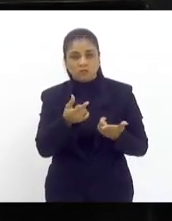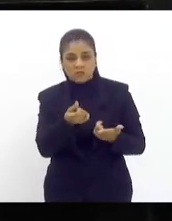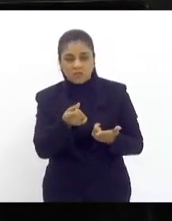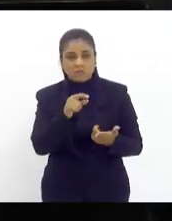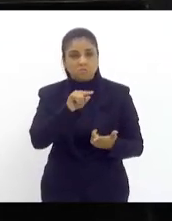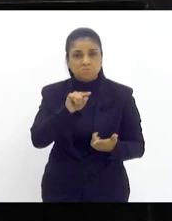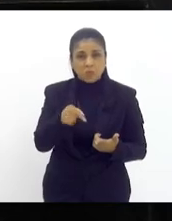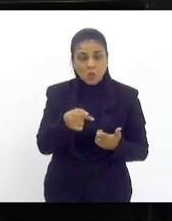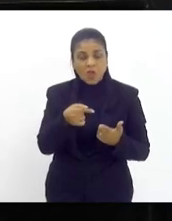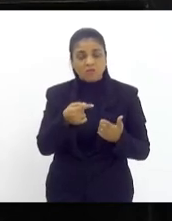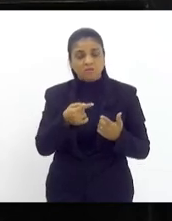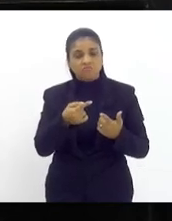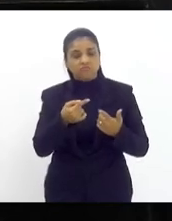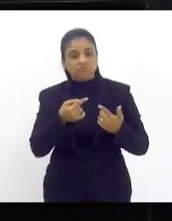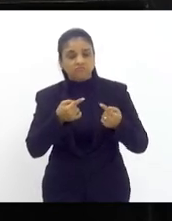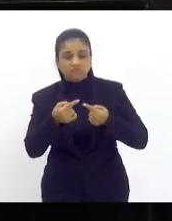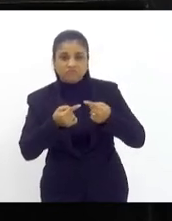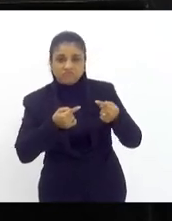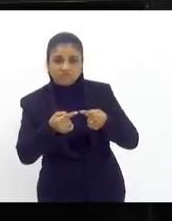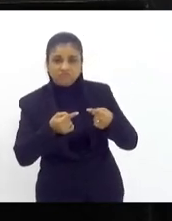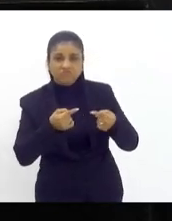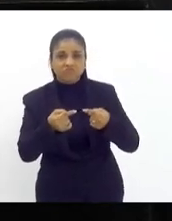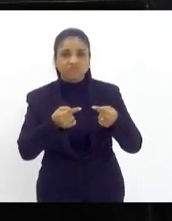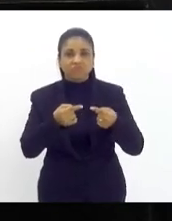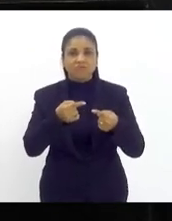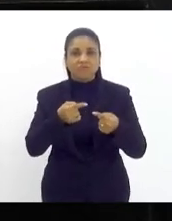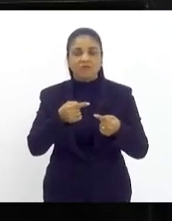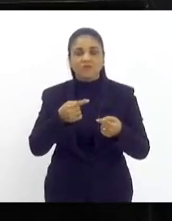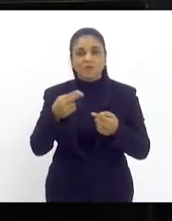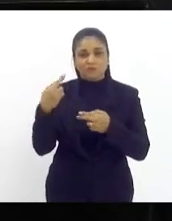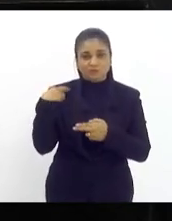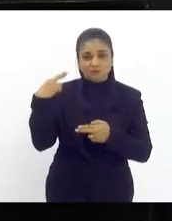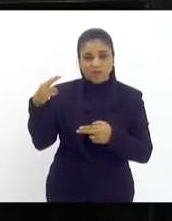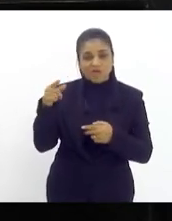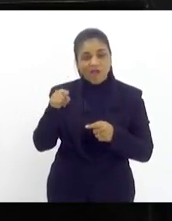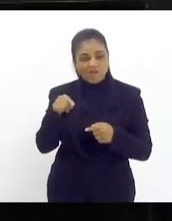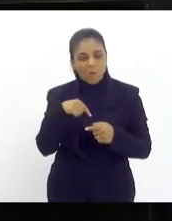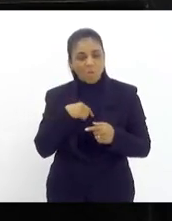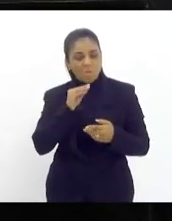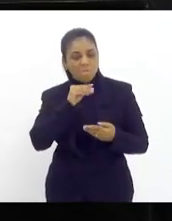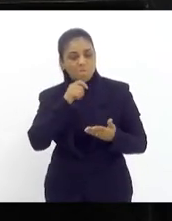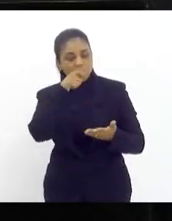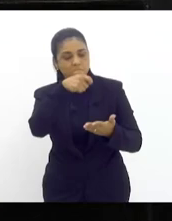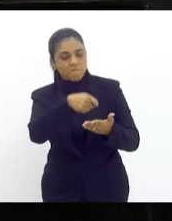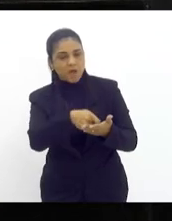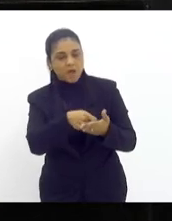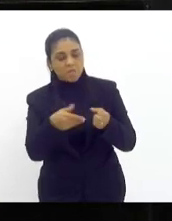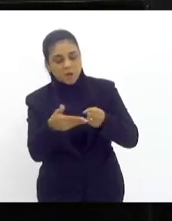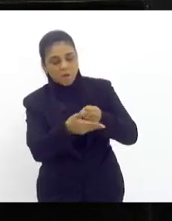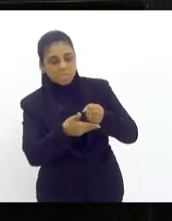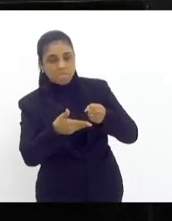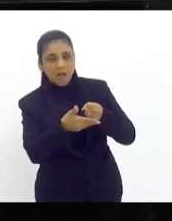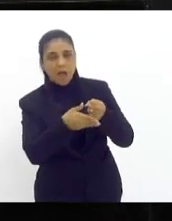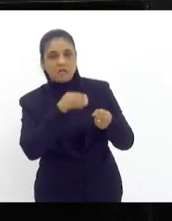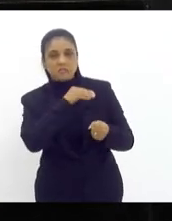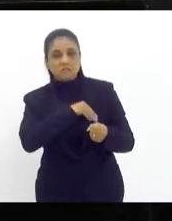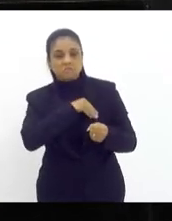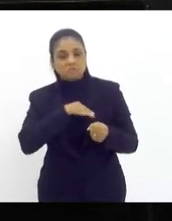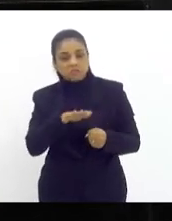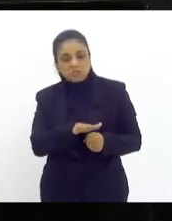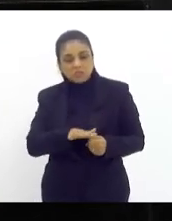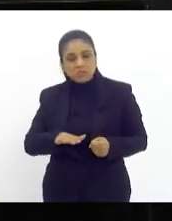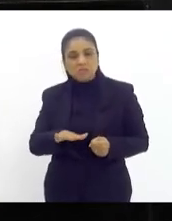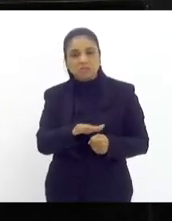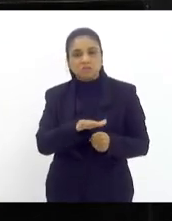os sindicatos são obrigados a ouvir não nós vamos pagar pelo salário mínimo porque o piso salarial regional tá